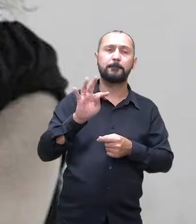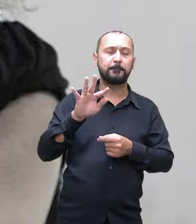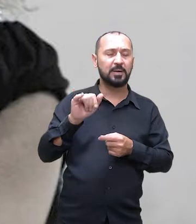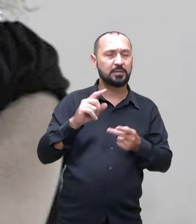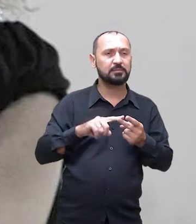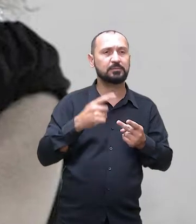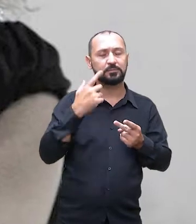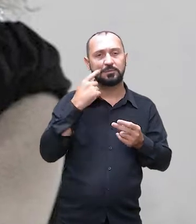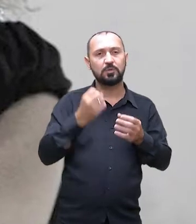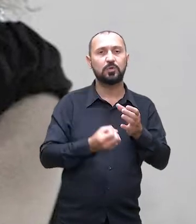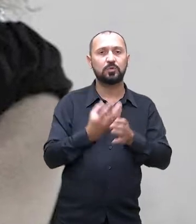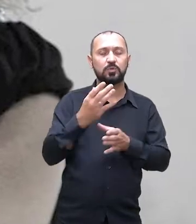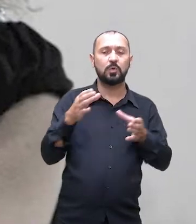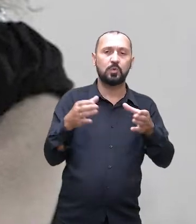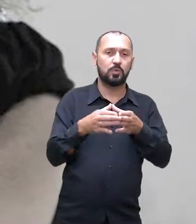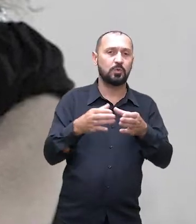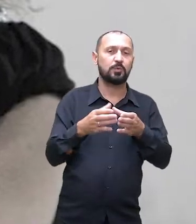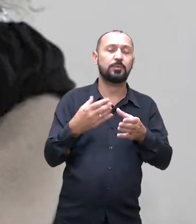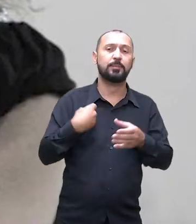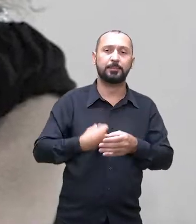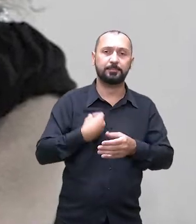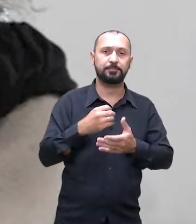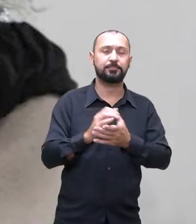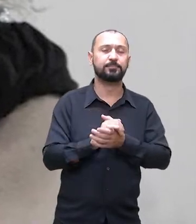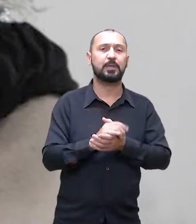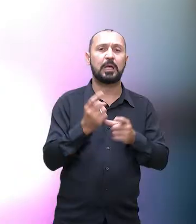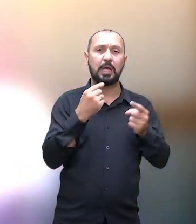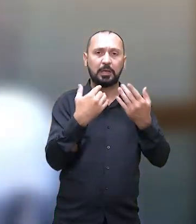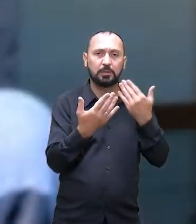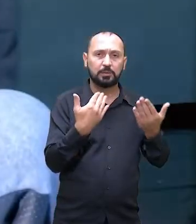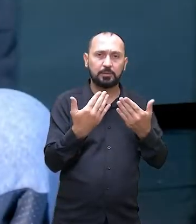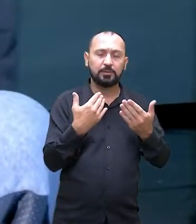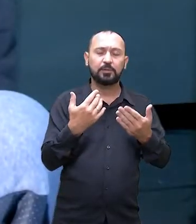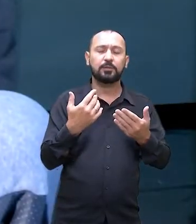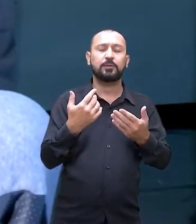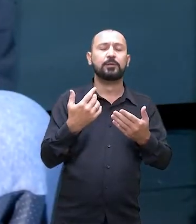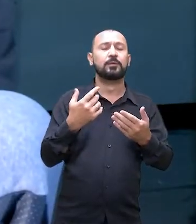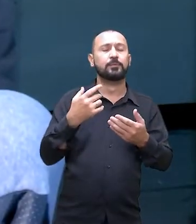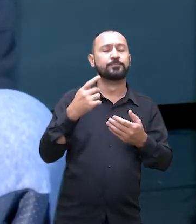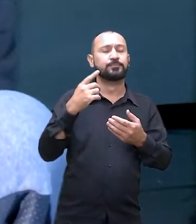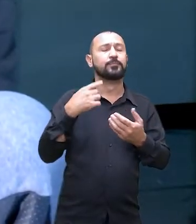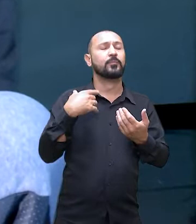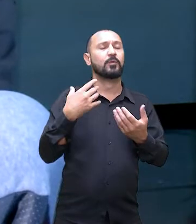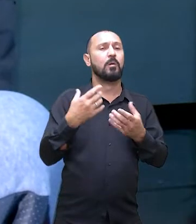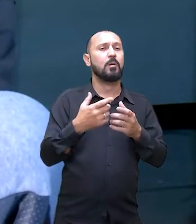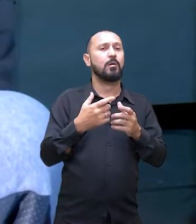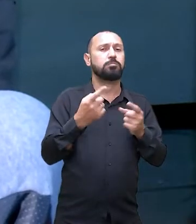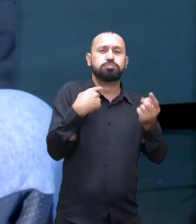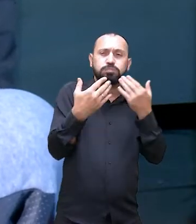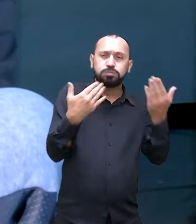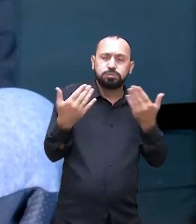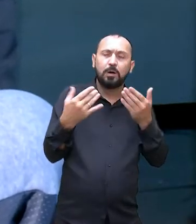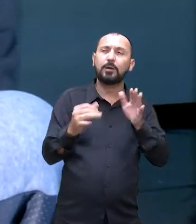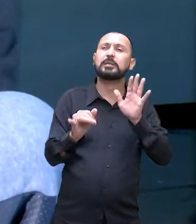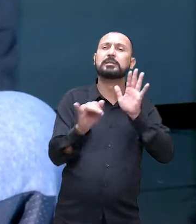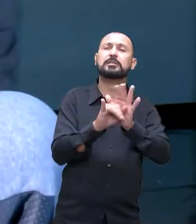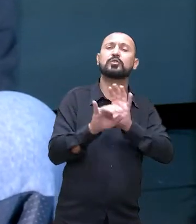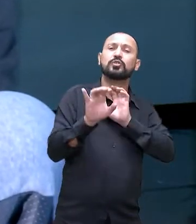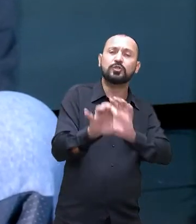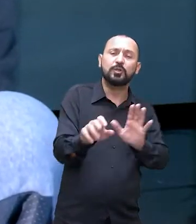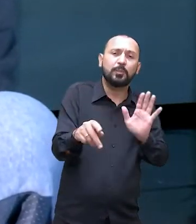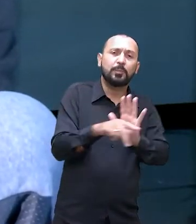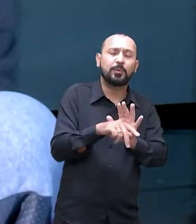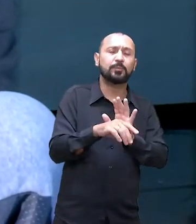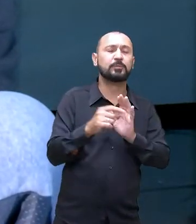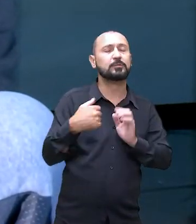a gente cria a Ginga Companhia de Dança. Então, essa discussão foi grande na Ginga, né, desse lugar da identidade, e a